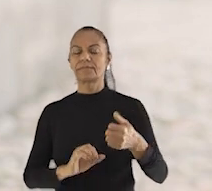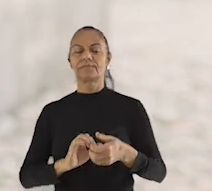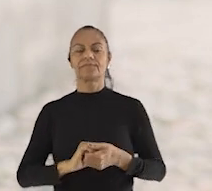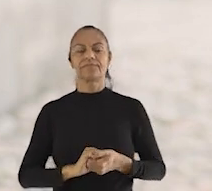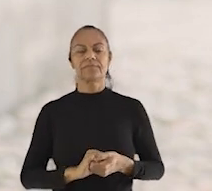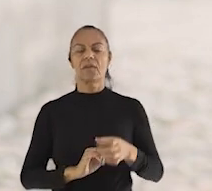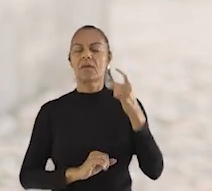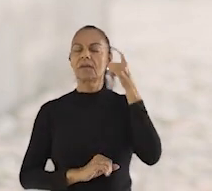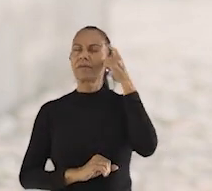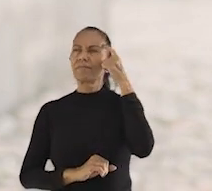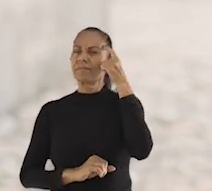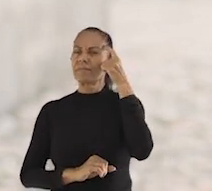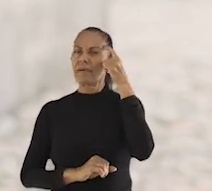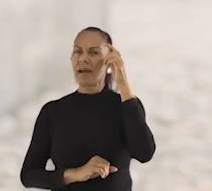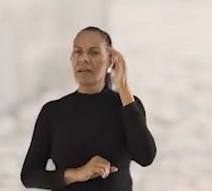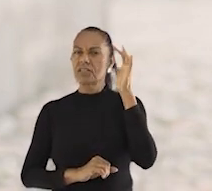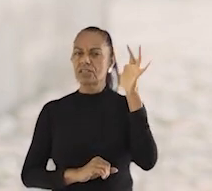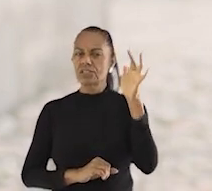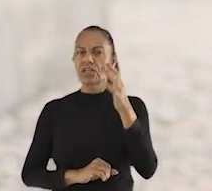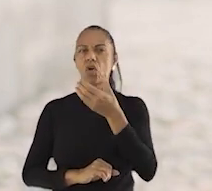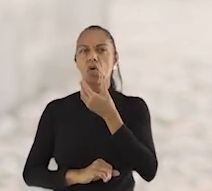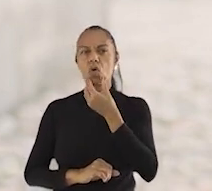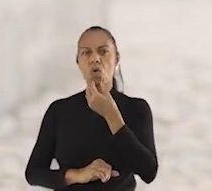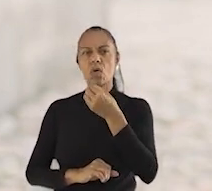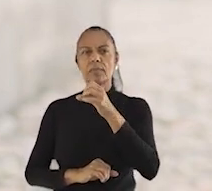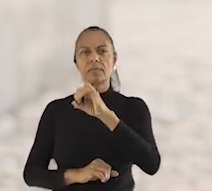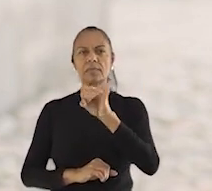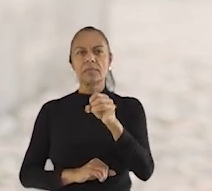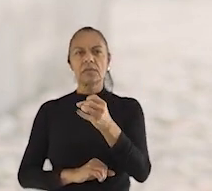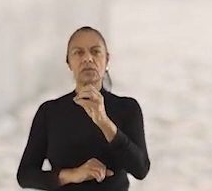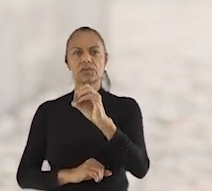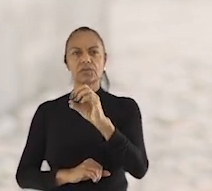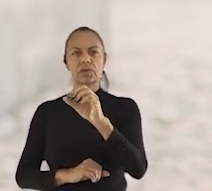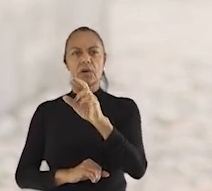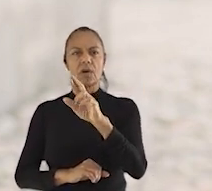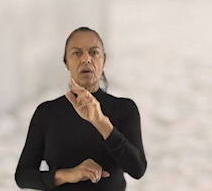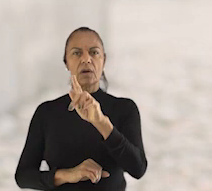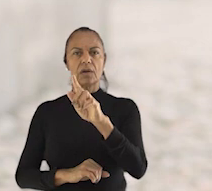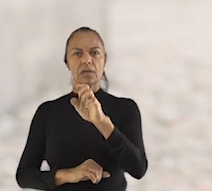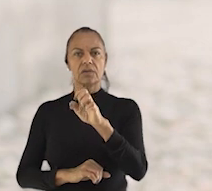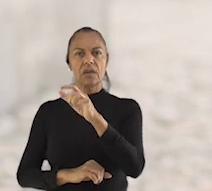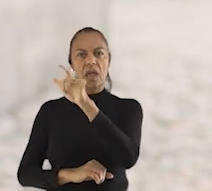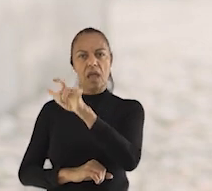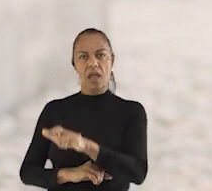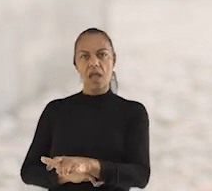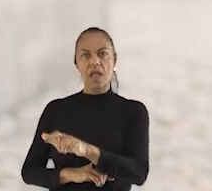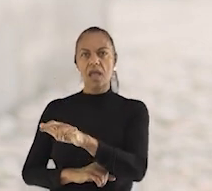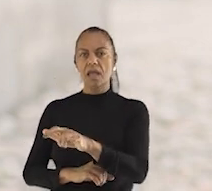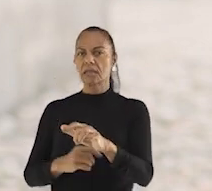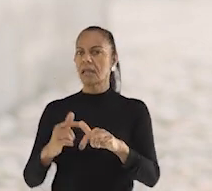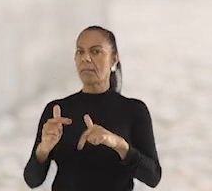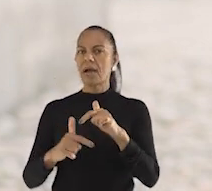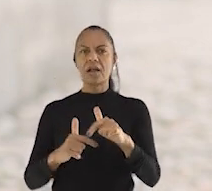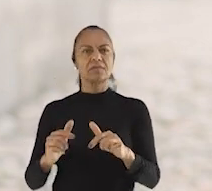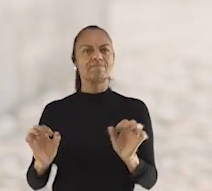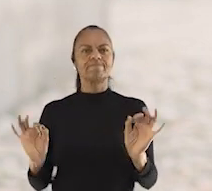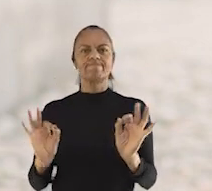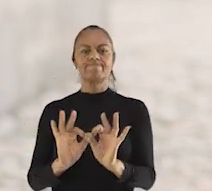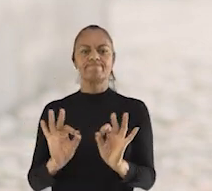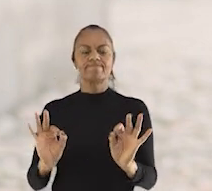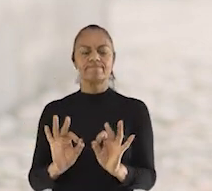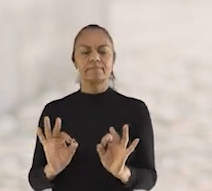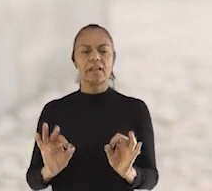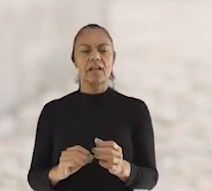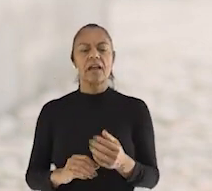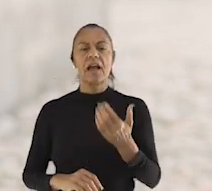essas situações, ok? Primeira situação. Imaginem que Jorge está desempregado.